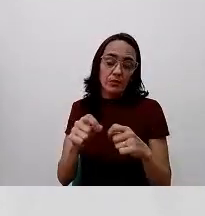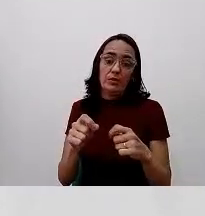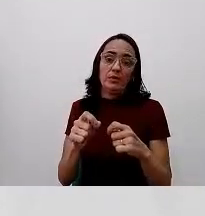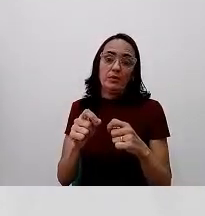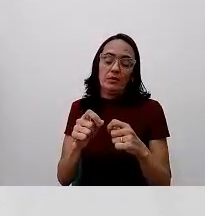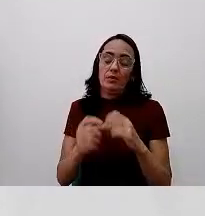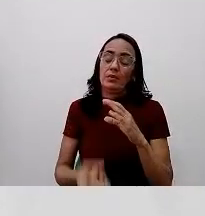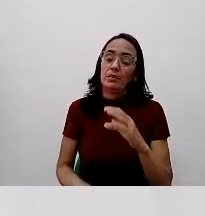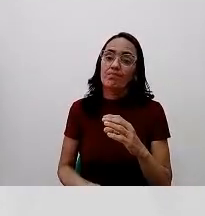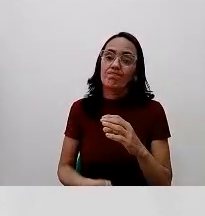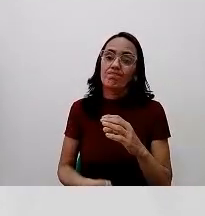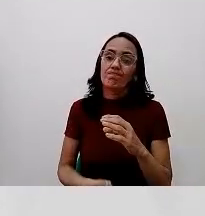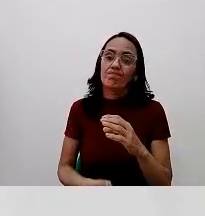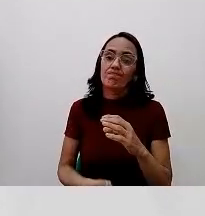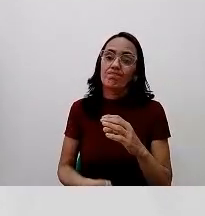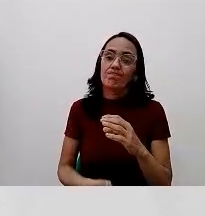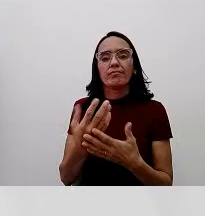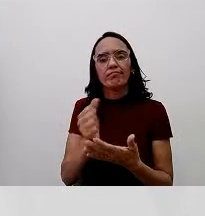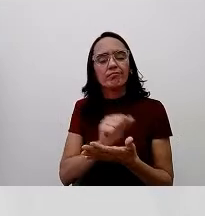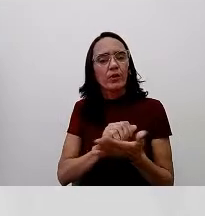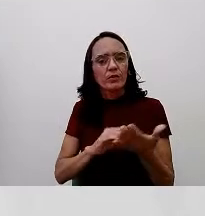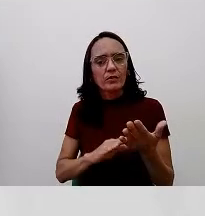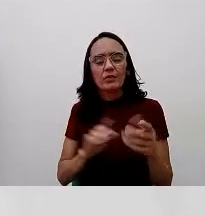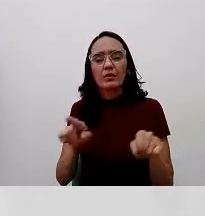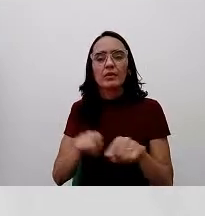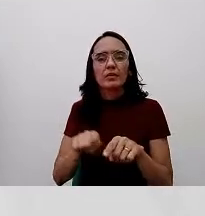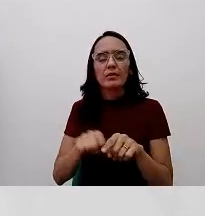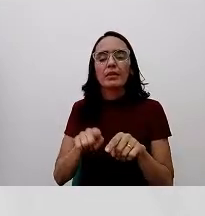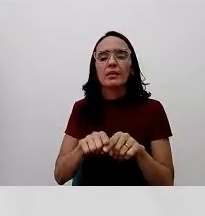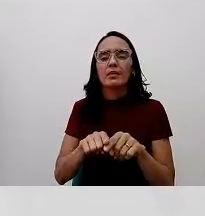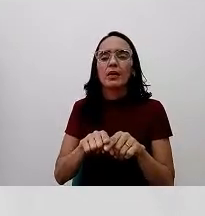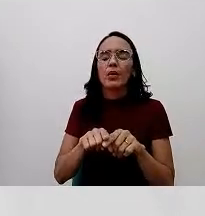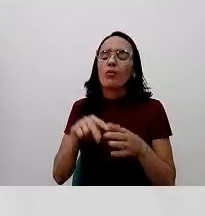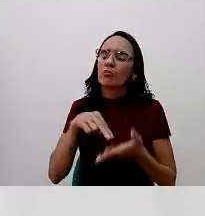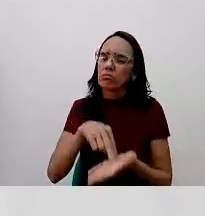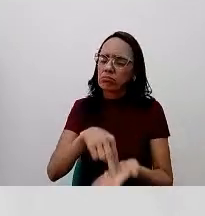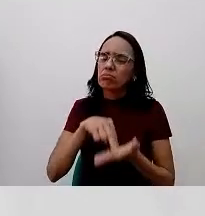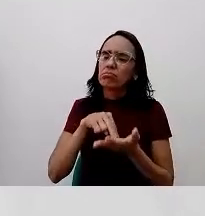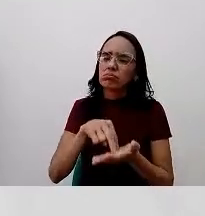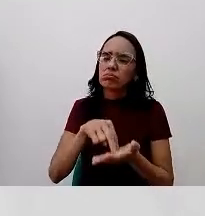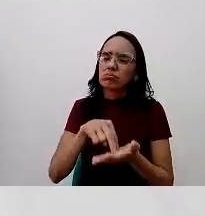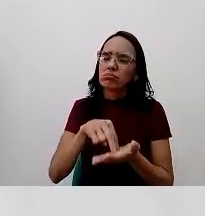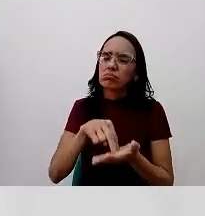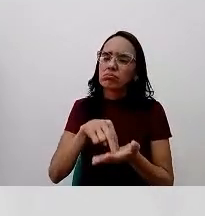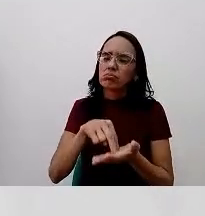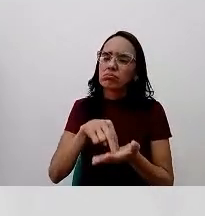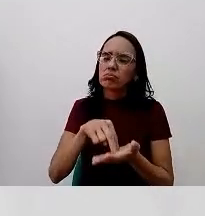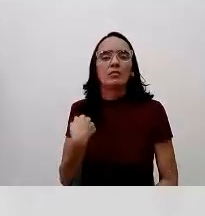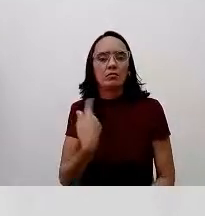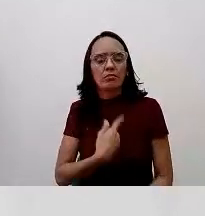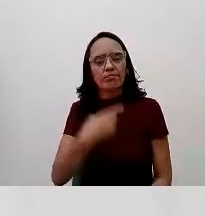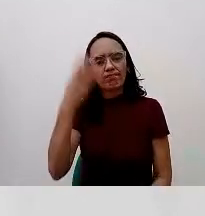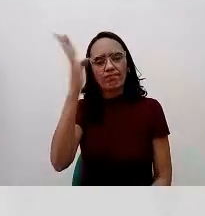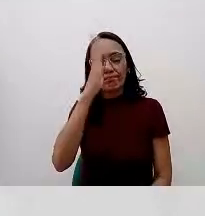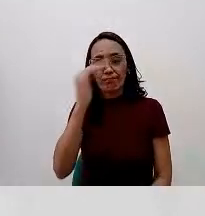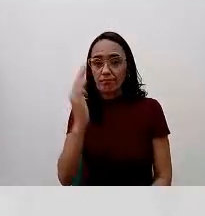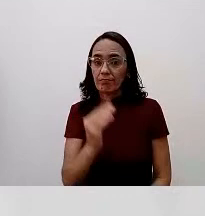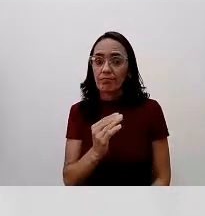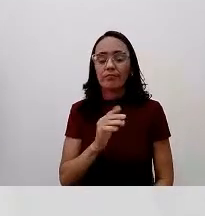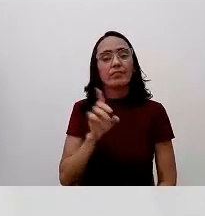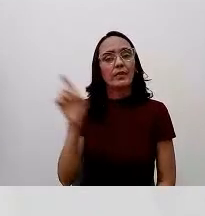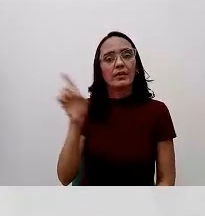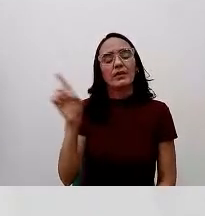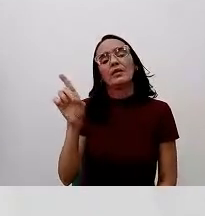fomentar a ciência no nosso país, né? Em momentos onde a negação da ciência se torna cada vez